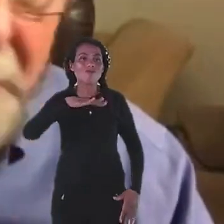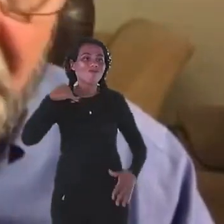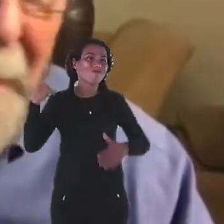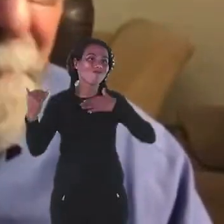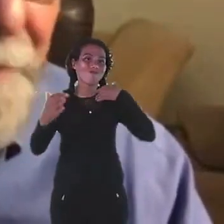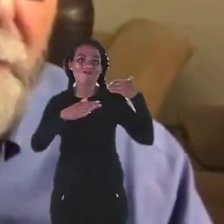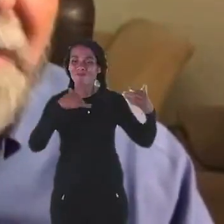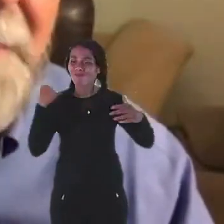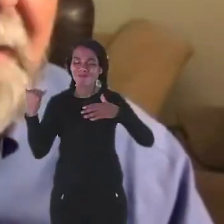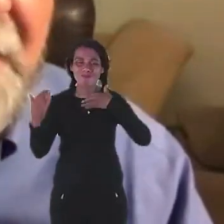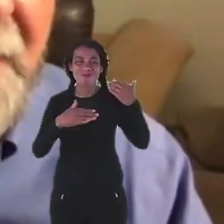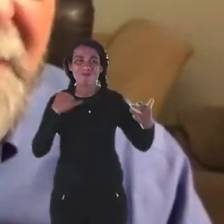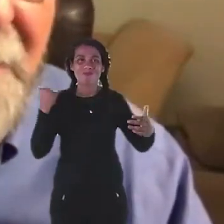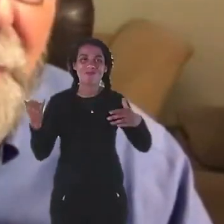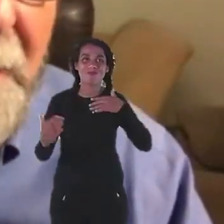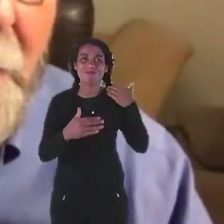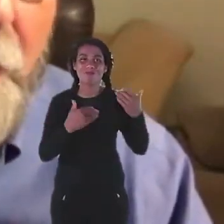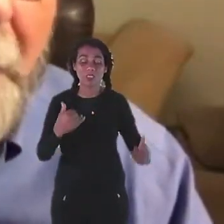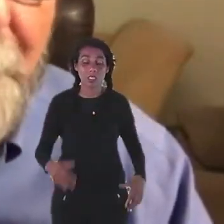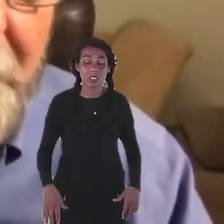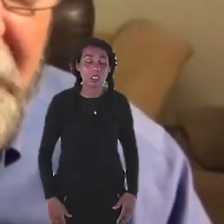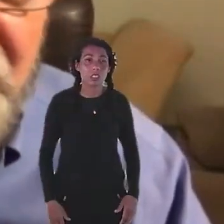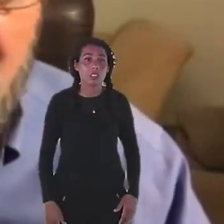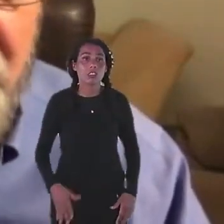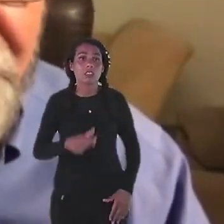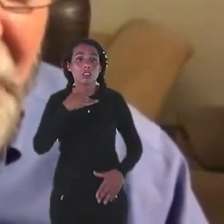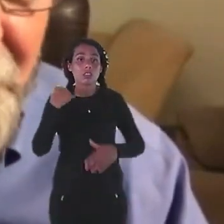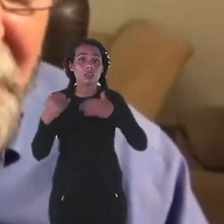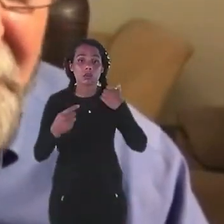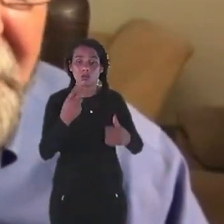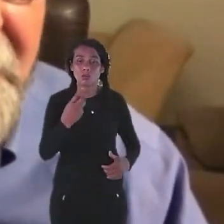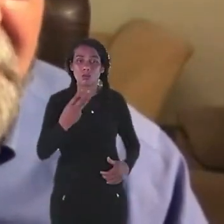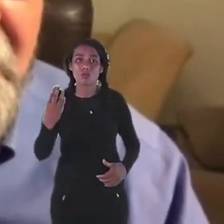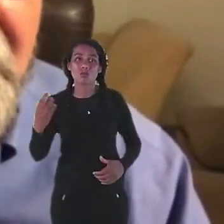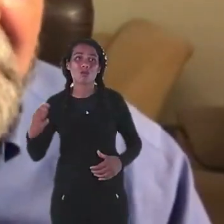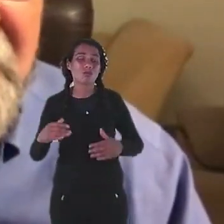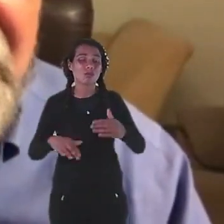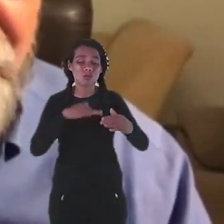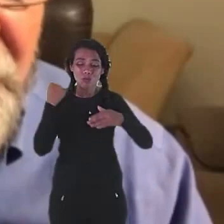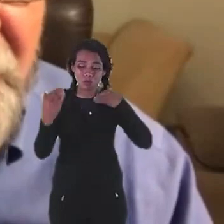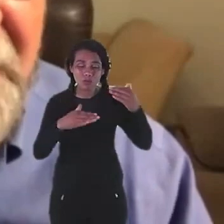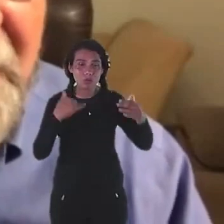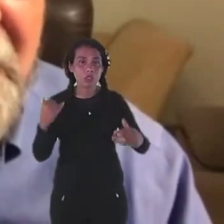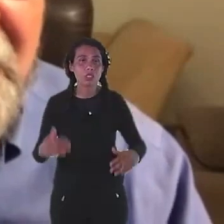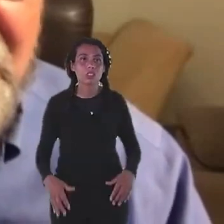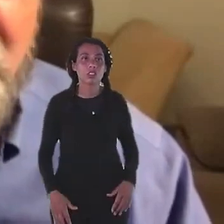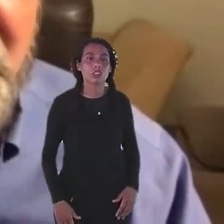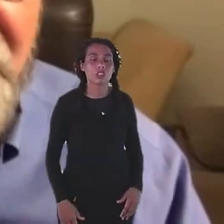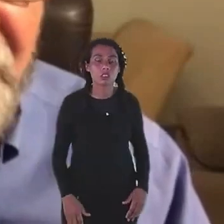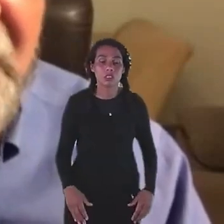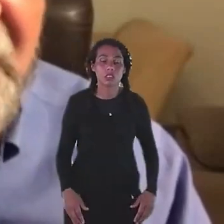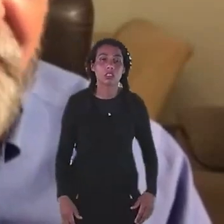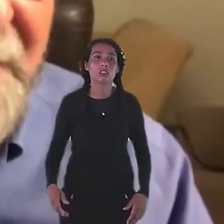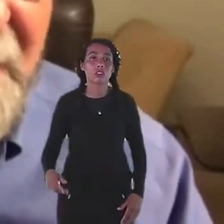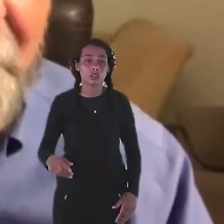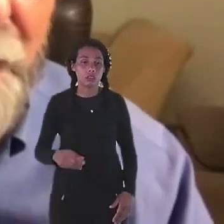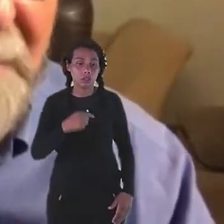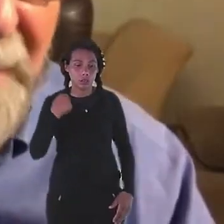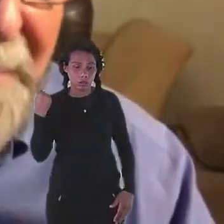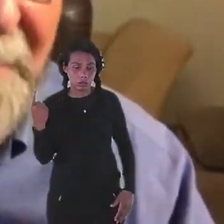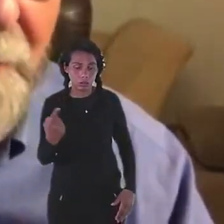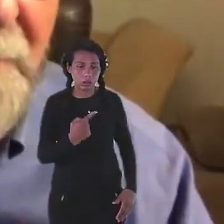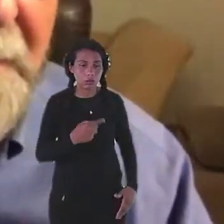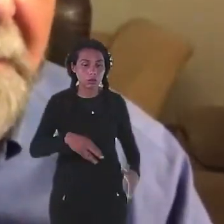foi absolutamente devastadora, ou a primeira, a gente não sabe ainda. Se a gente seguir essas recomendações, a gente tem